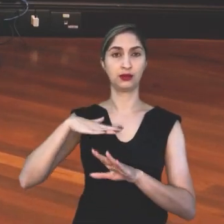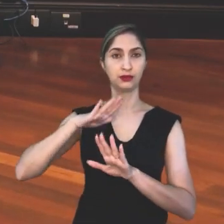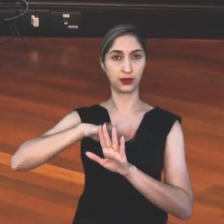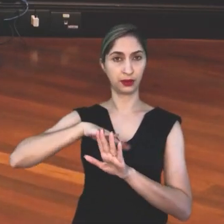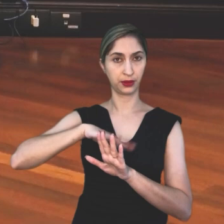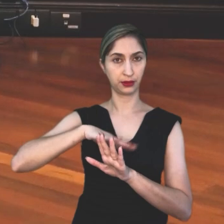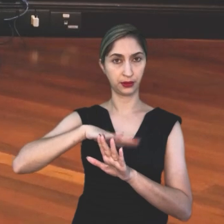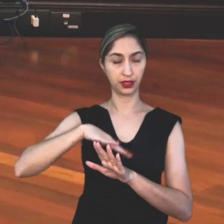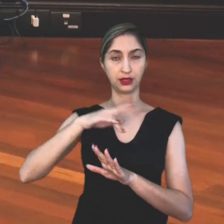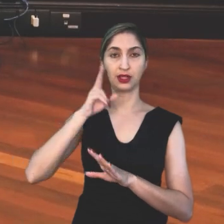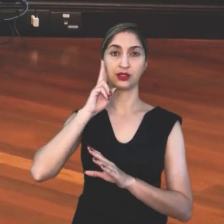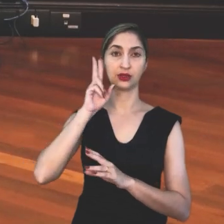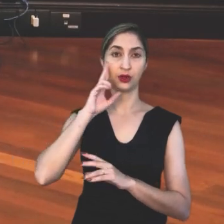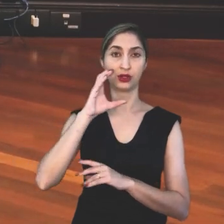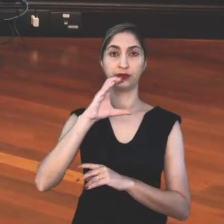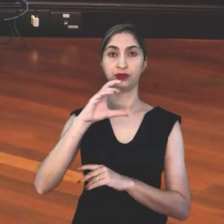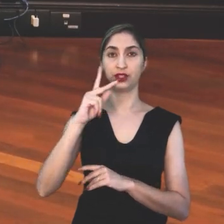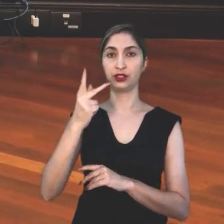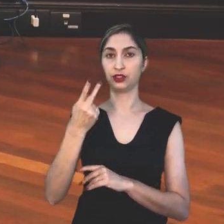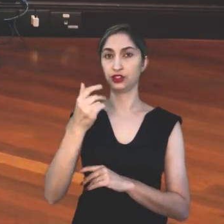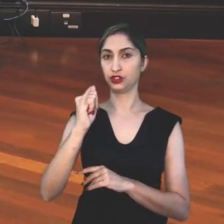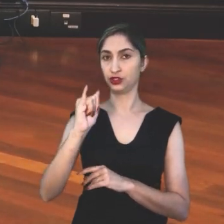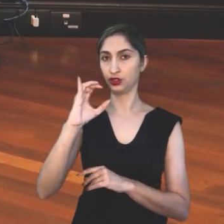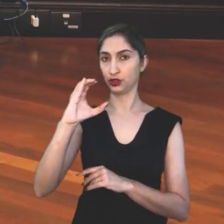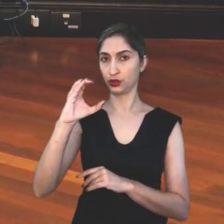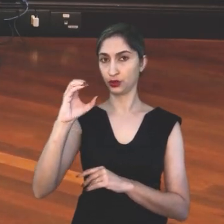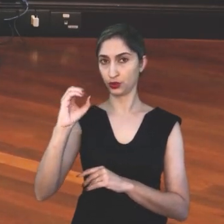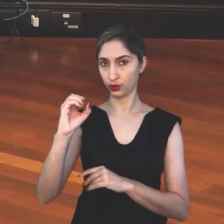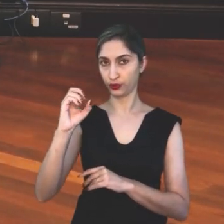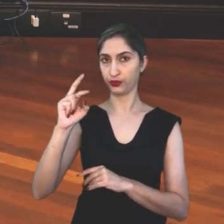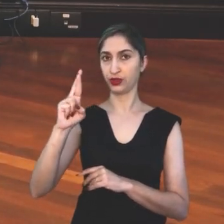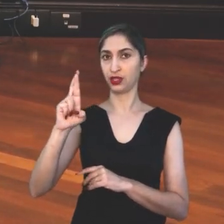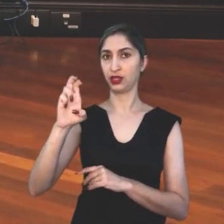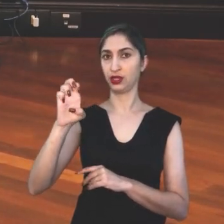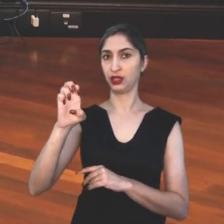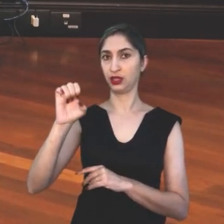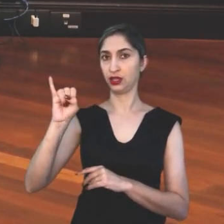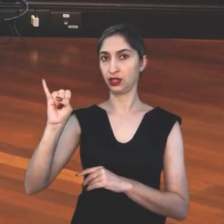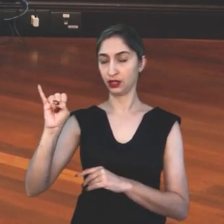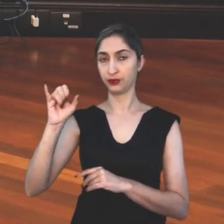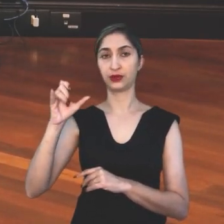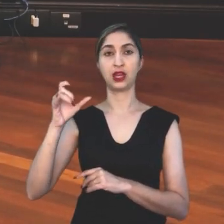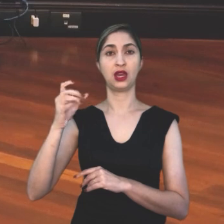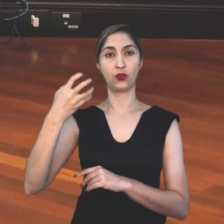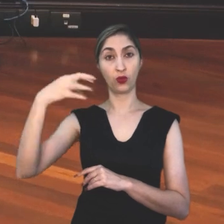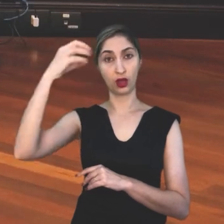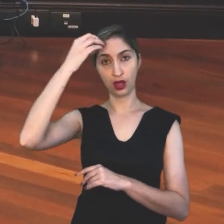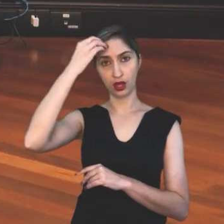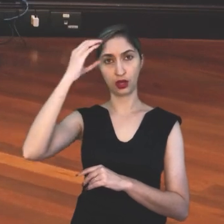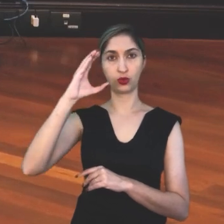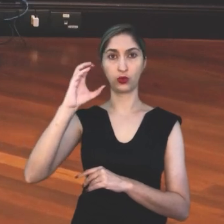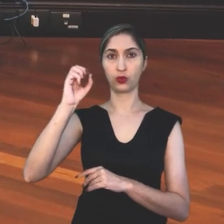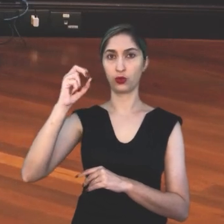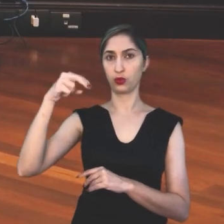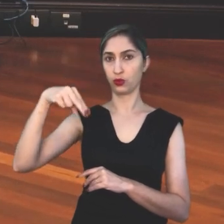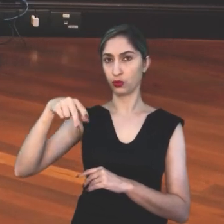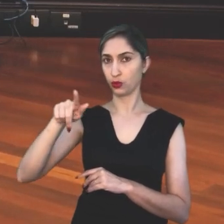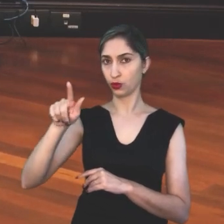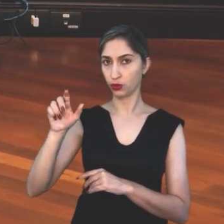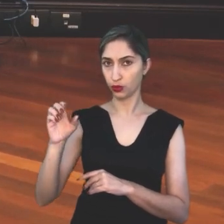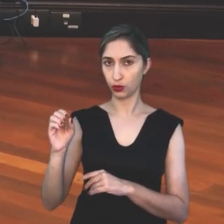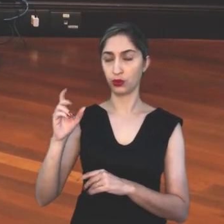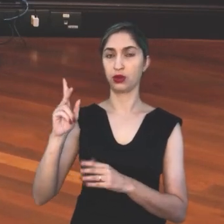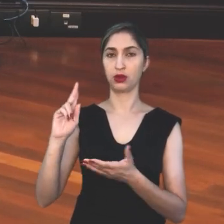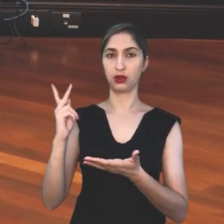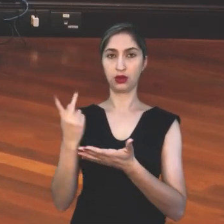E o que vem por trás dessa história? Né? Chico Rei era um rei do Congo, né, uma pessoa que